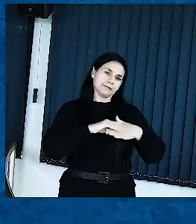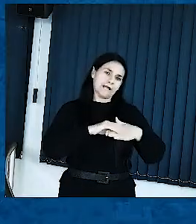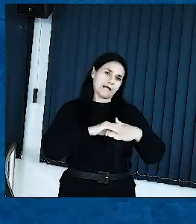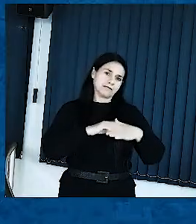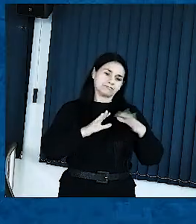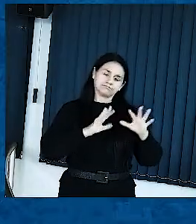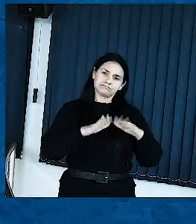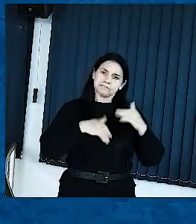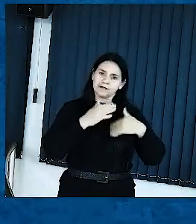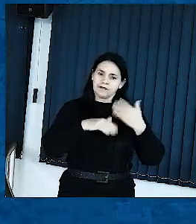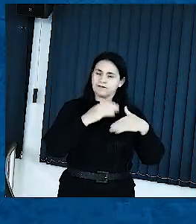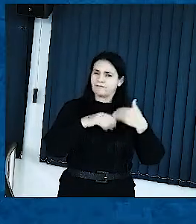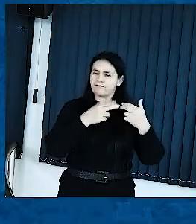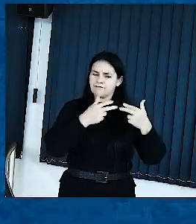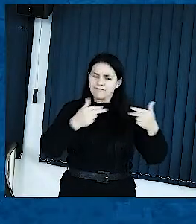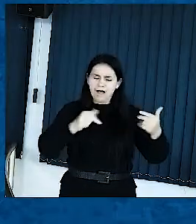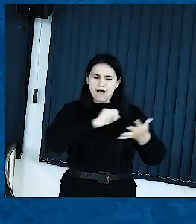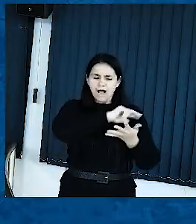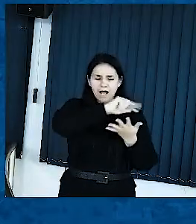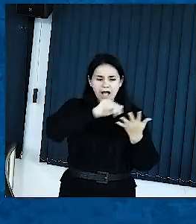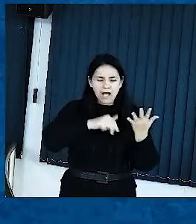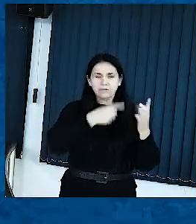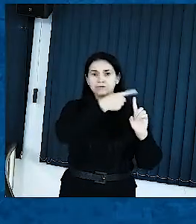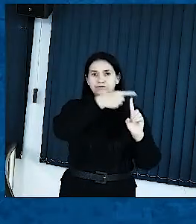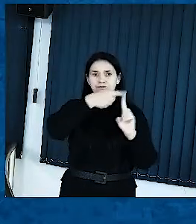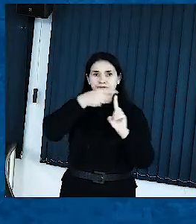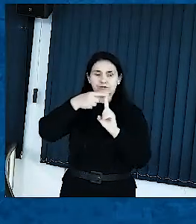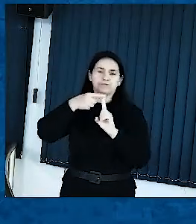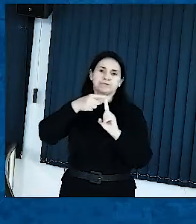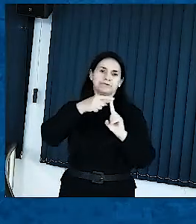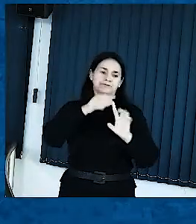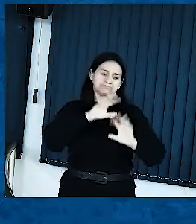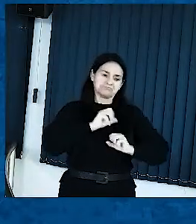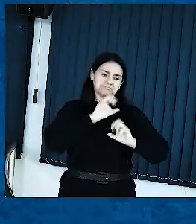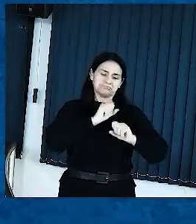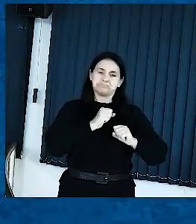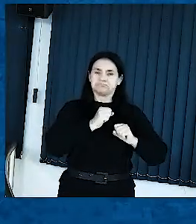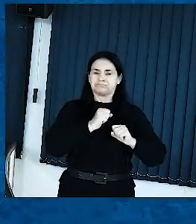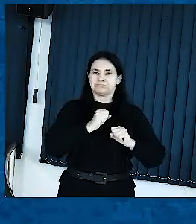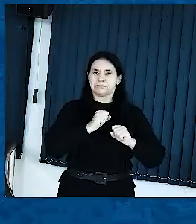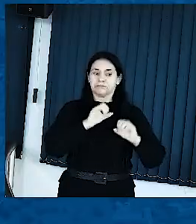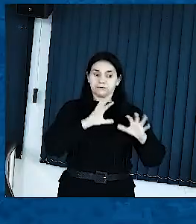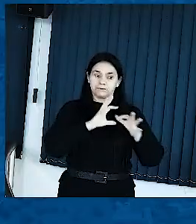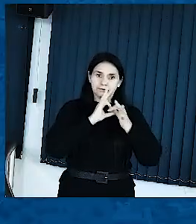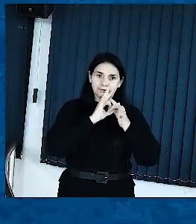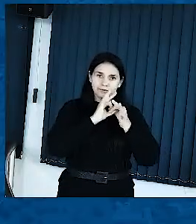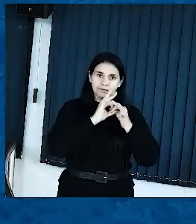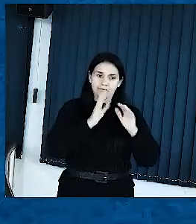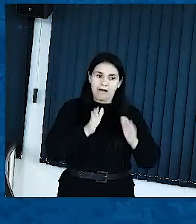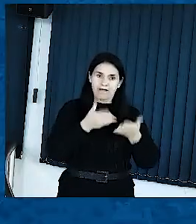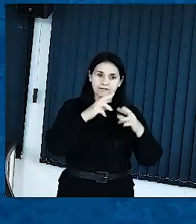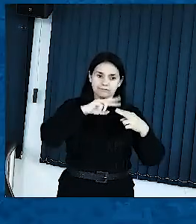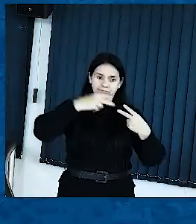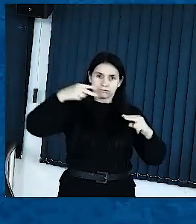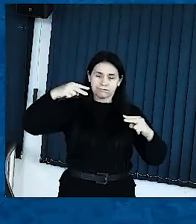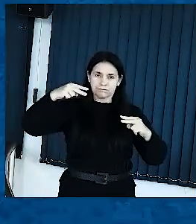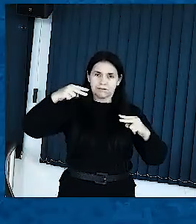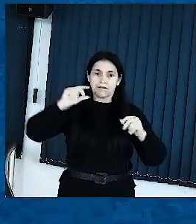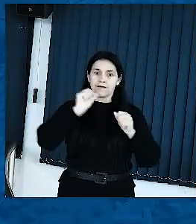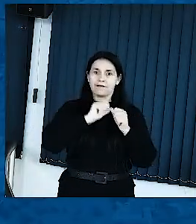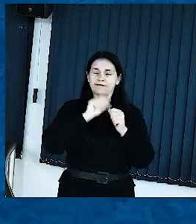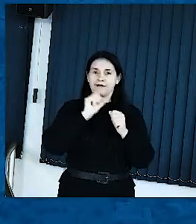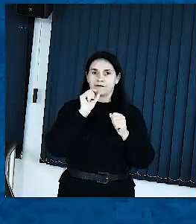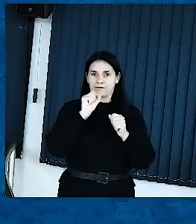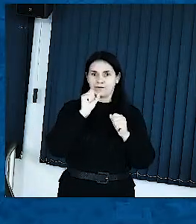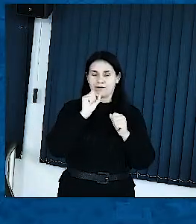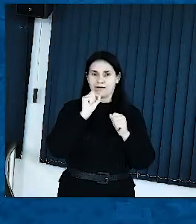icterícia, vários e vários fatores que juntos ativam esses genes e fazem com